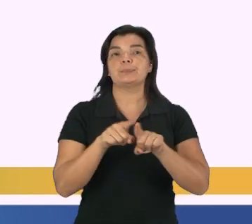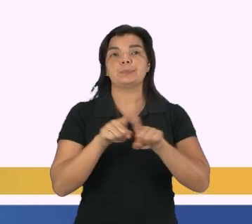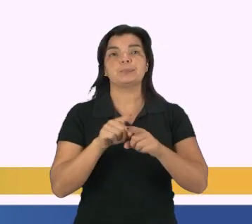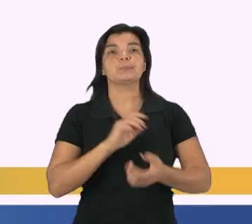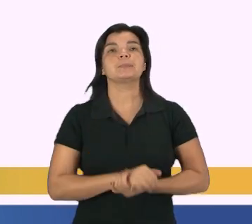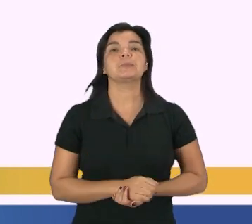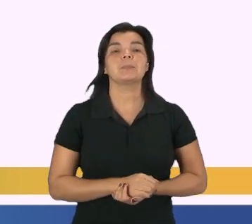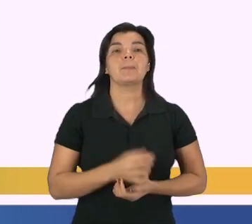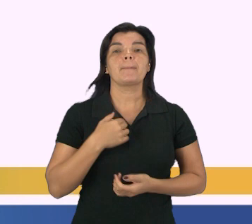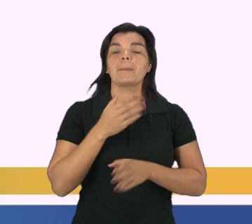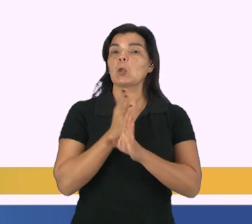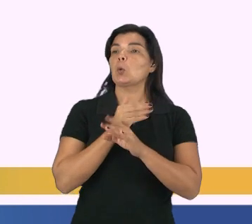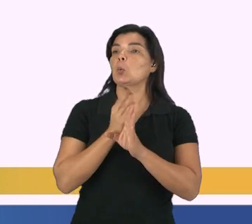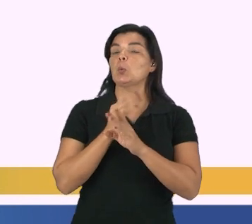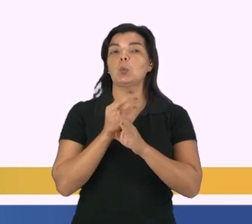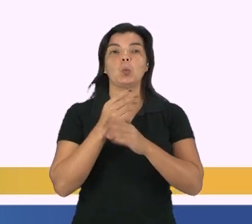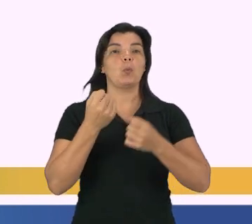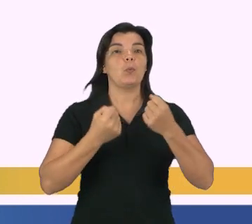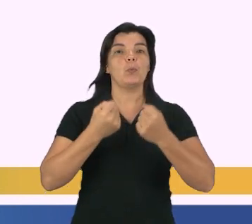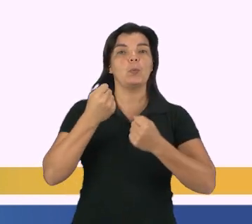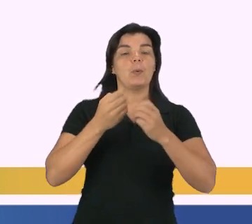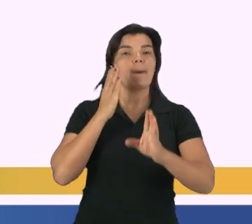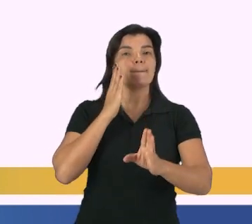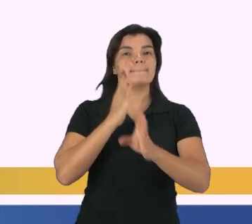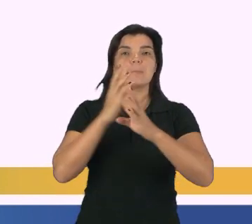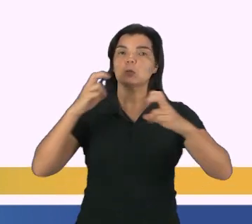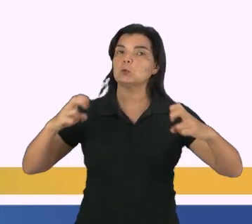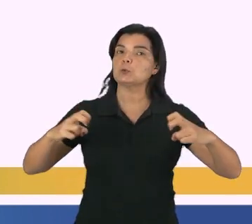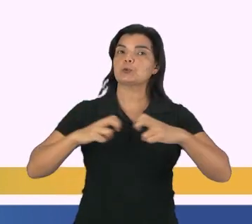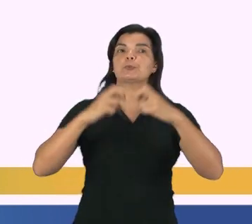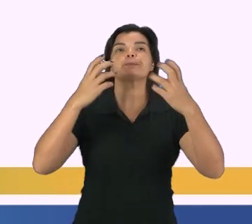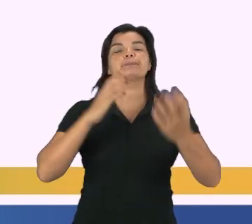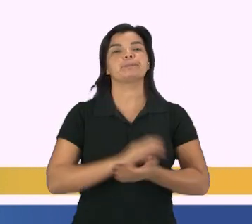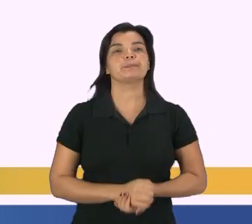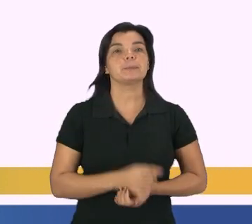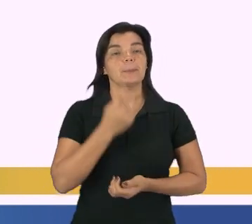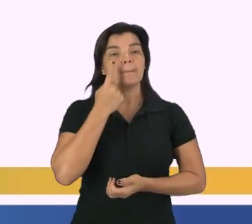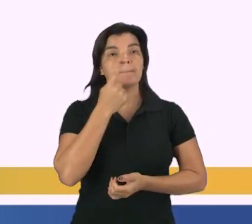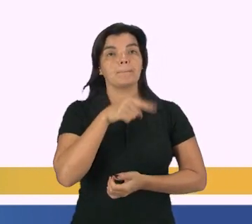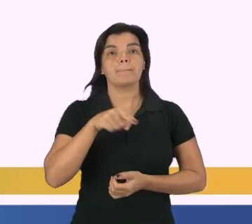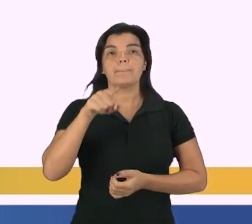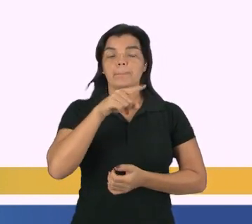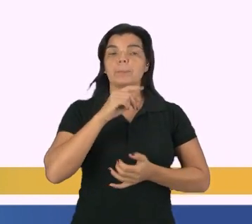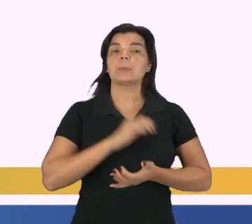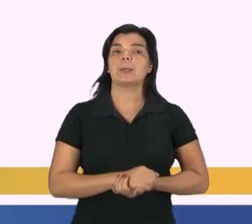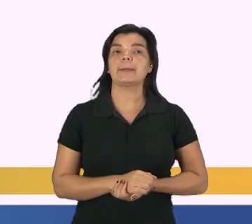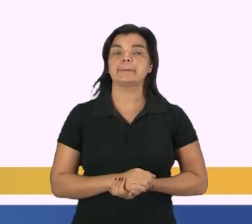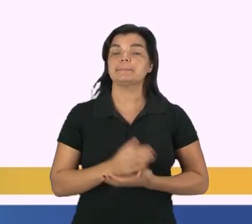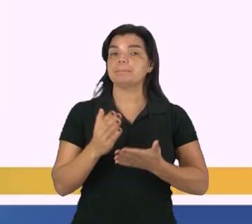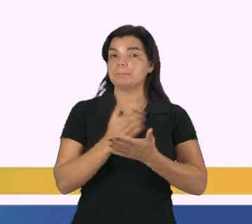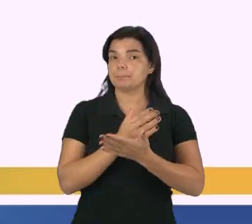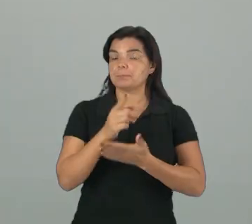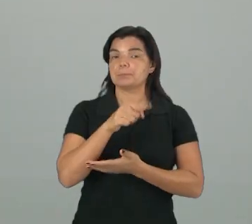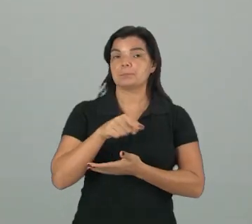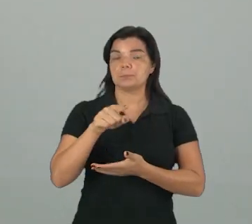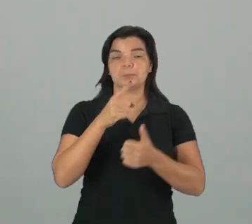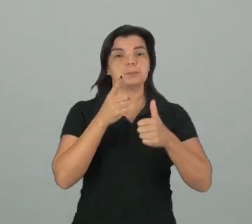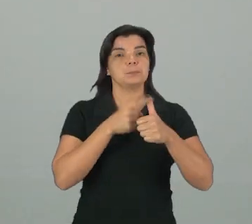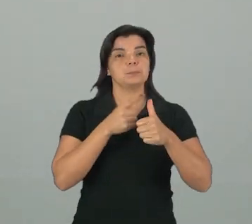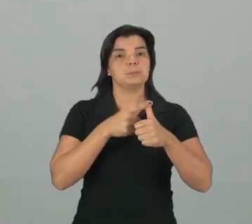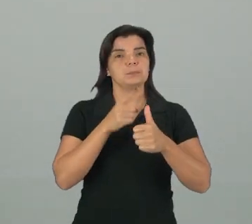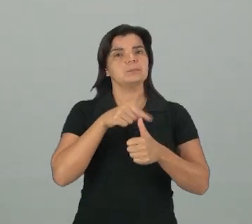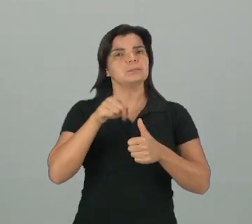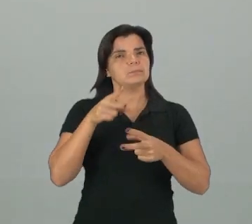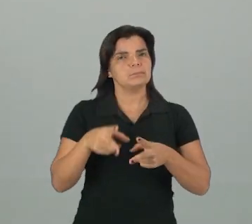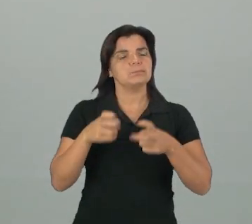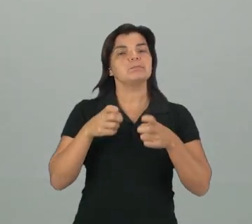pode distrair motoristas, causando acidentes. Olha só, turma, eu quero falar alguns pontos aqui com vocês. Primeiro,